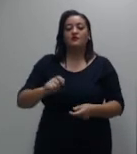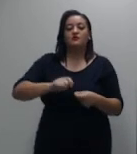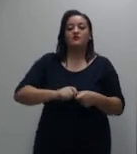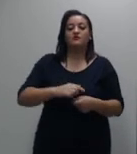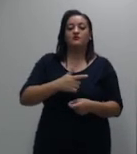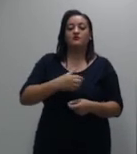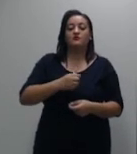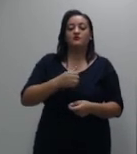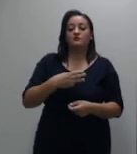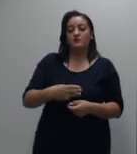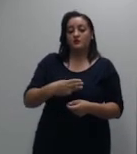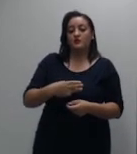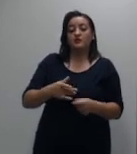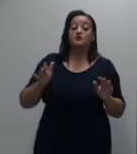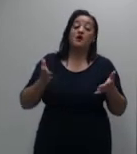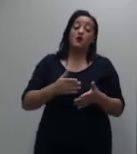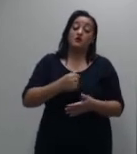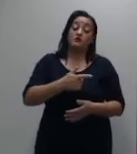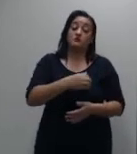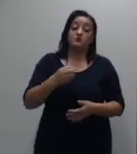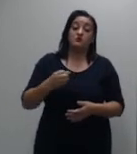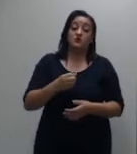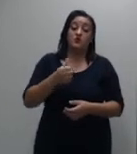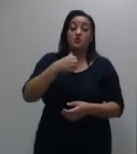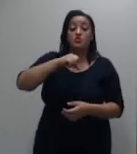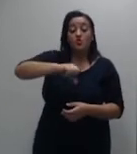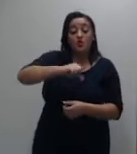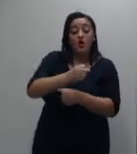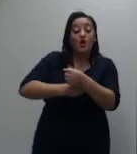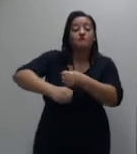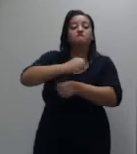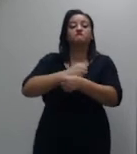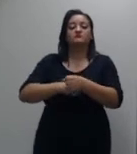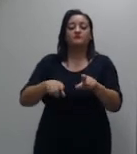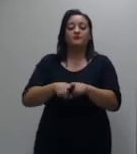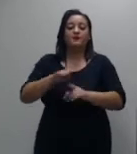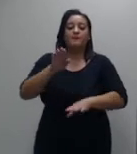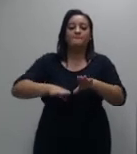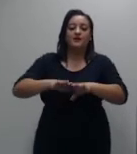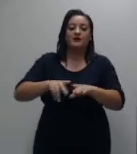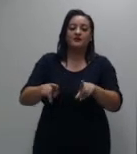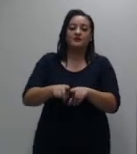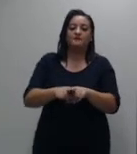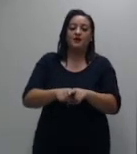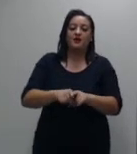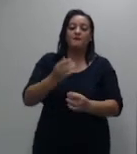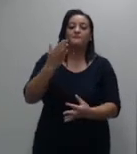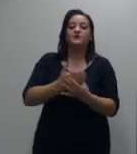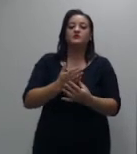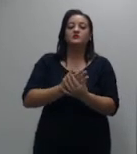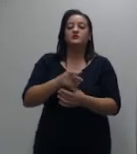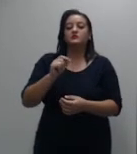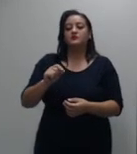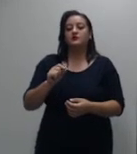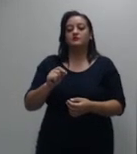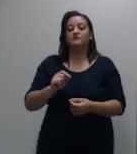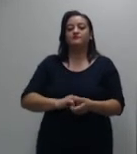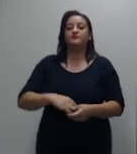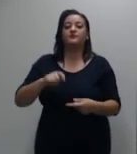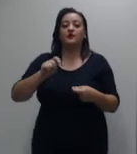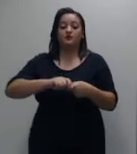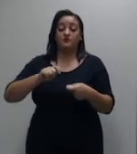2013-2020 29 anos atrás em paralelo trinitário ações propostas